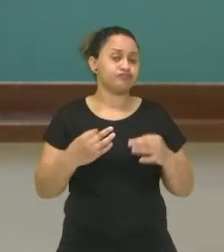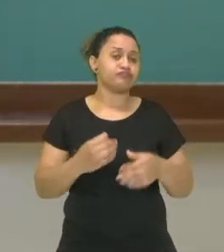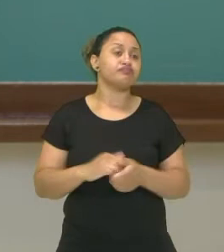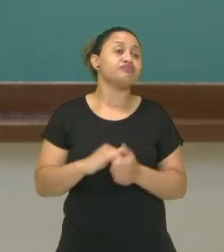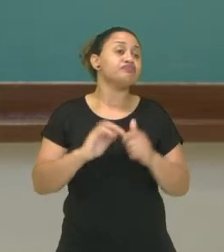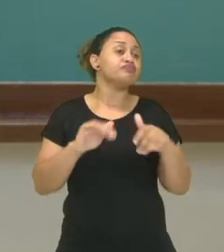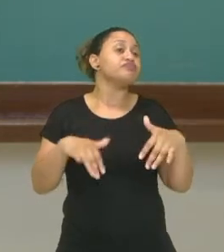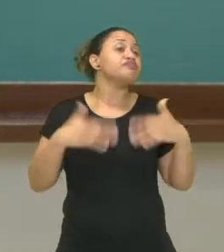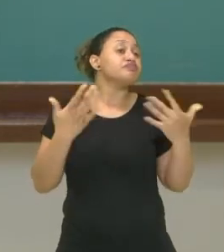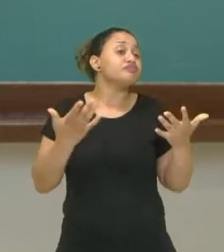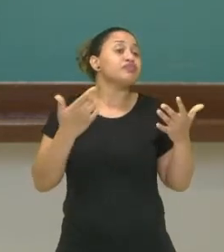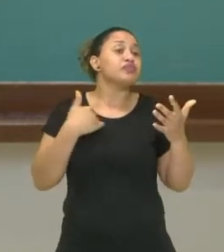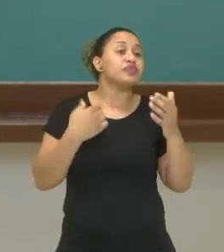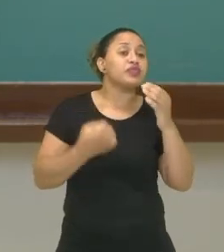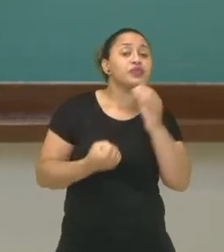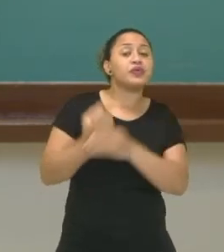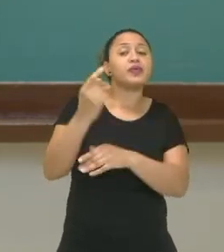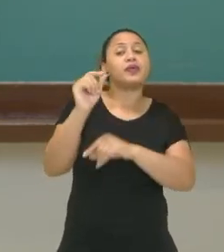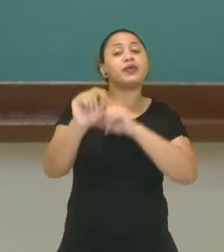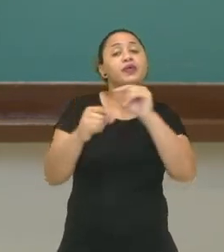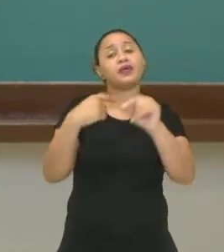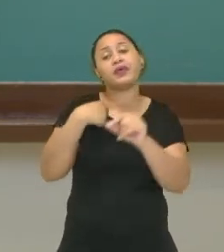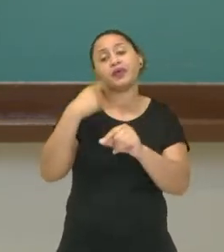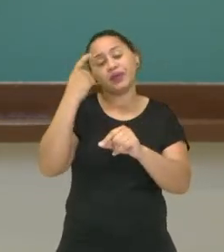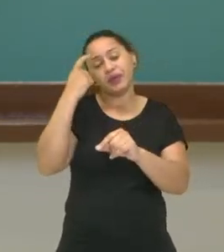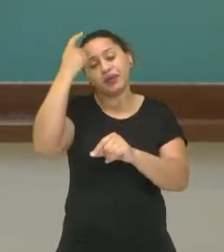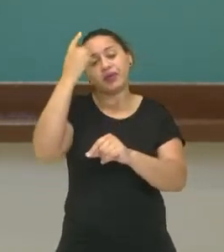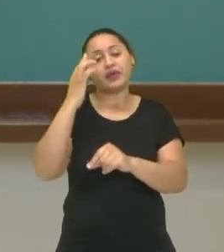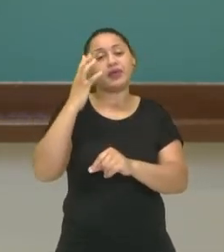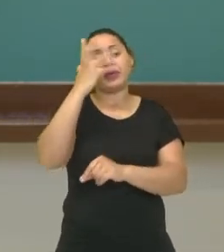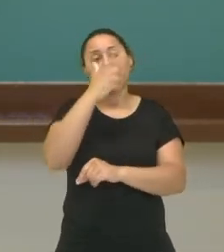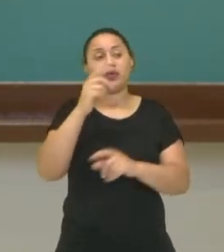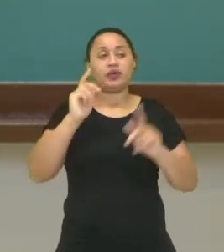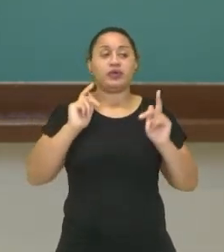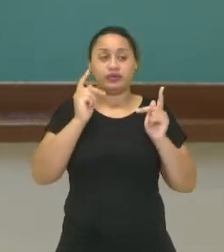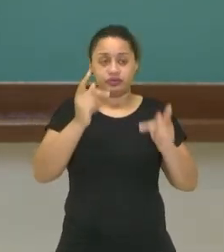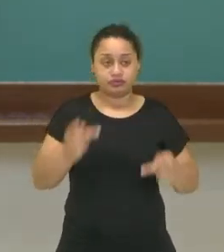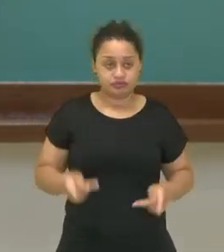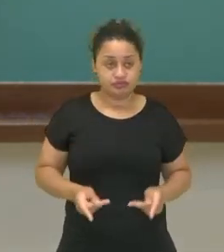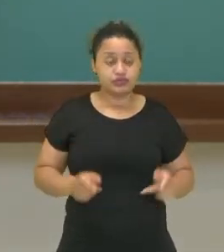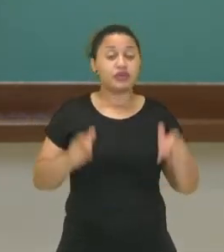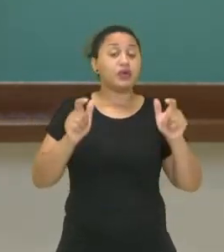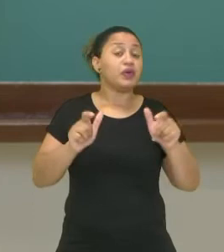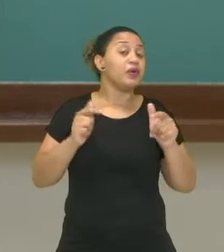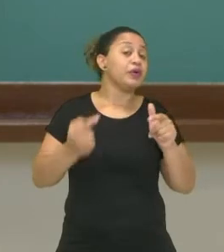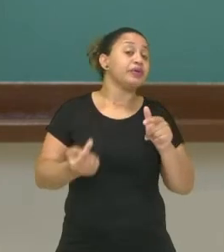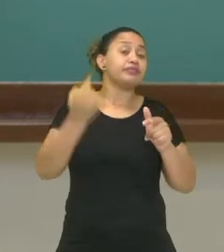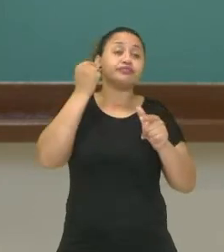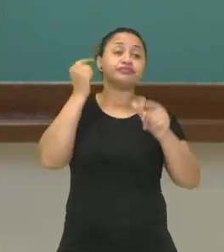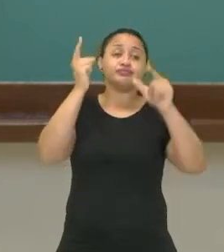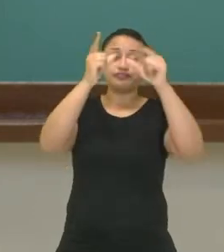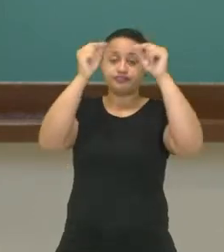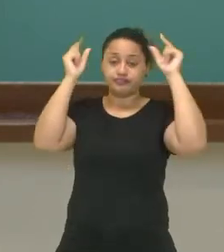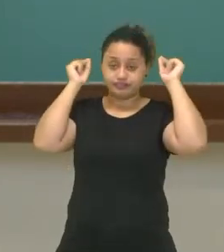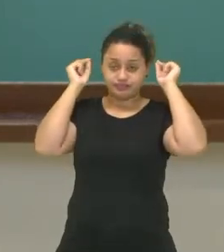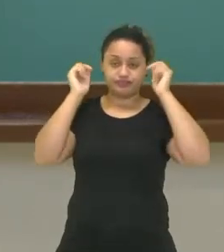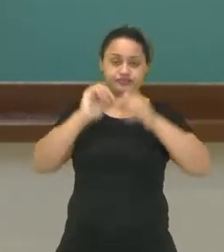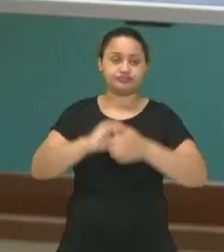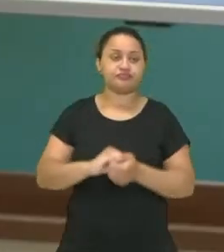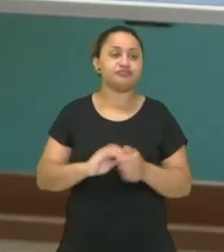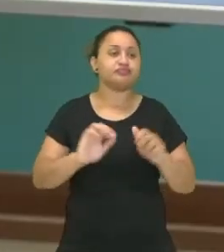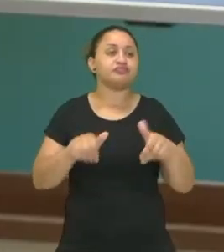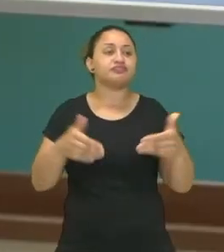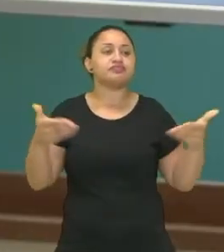Então, surgiu o ideal de beleza humana, veio lá da Grécia.